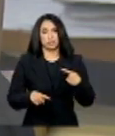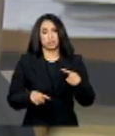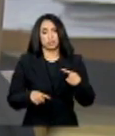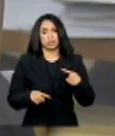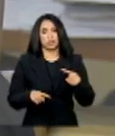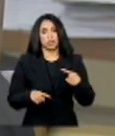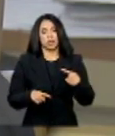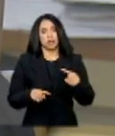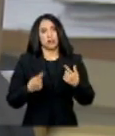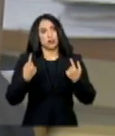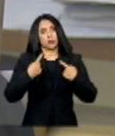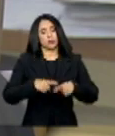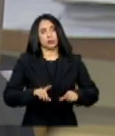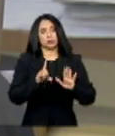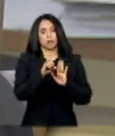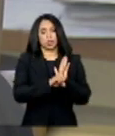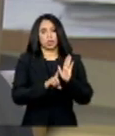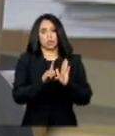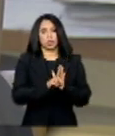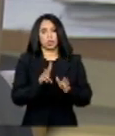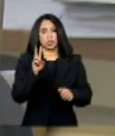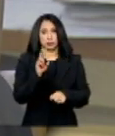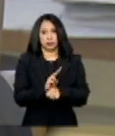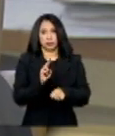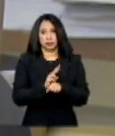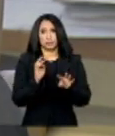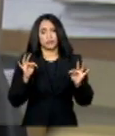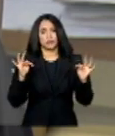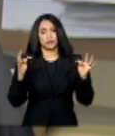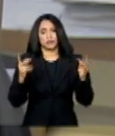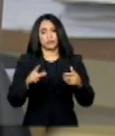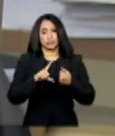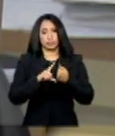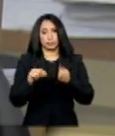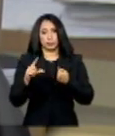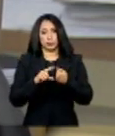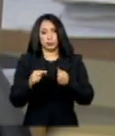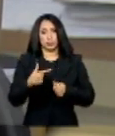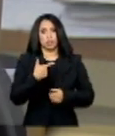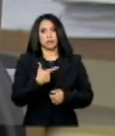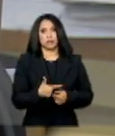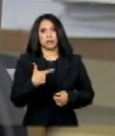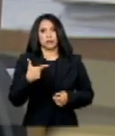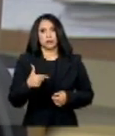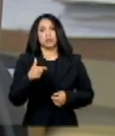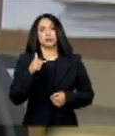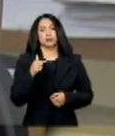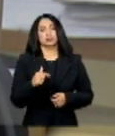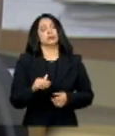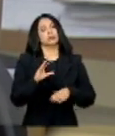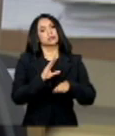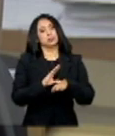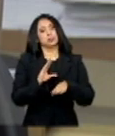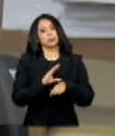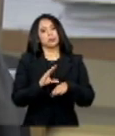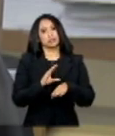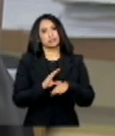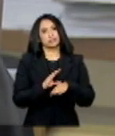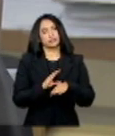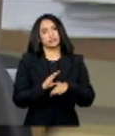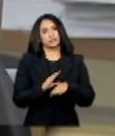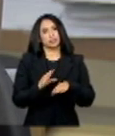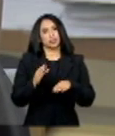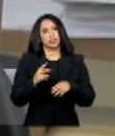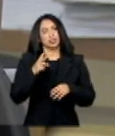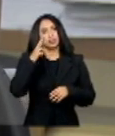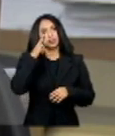violadora do direito à proteção integral estabelecido pelo artigo 227 da constituição os dispositivos impugnados tem a